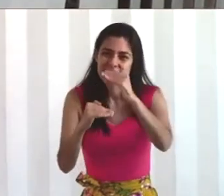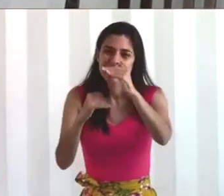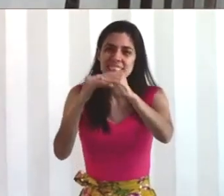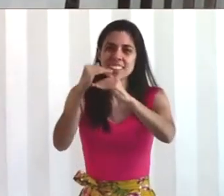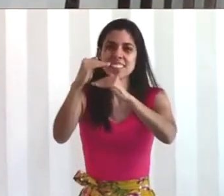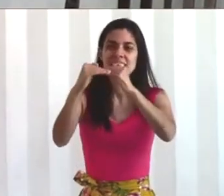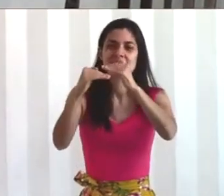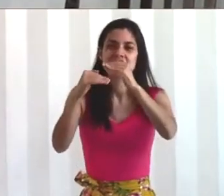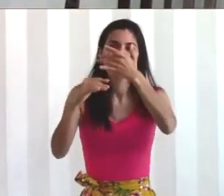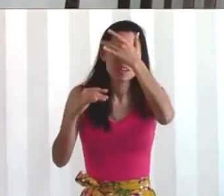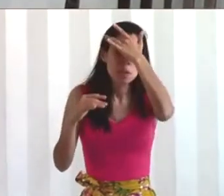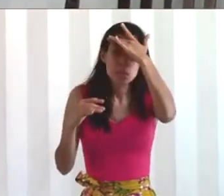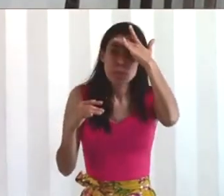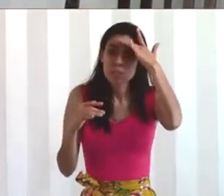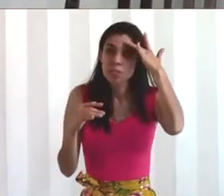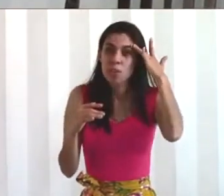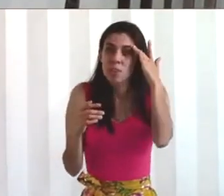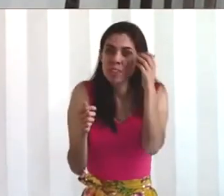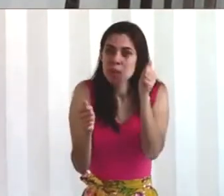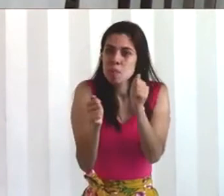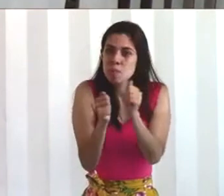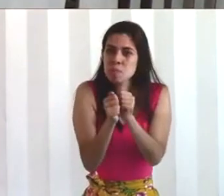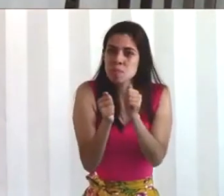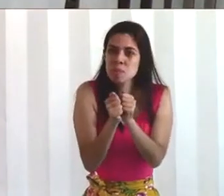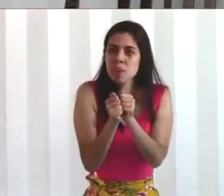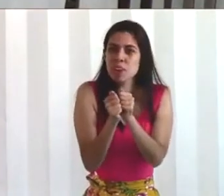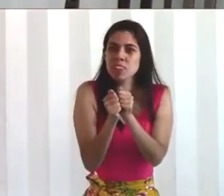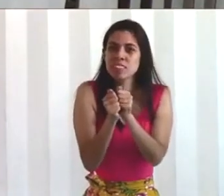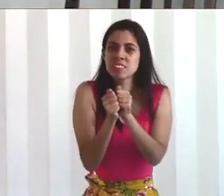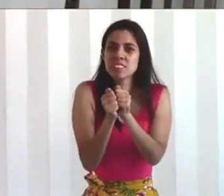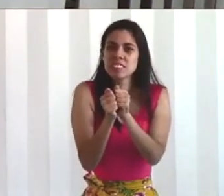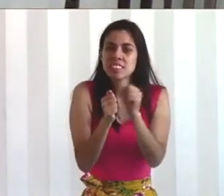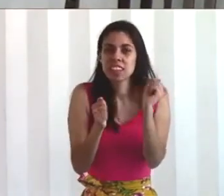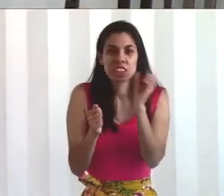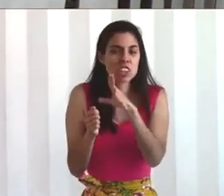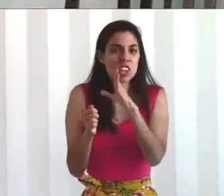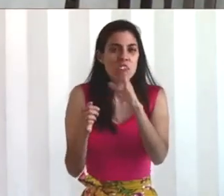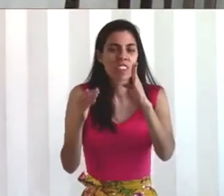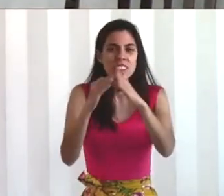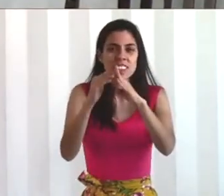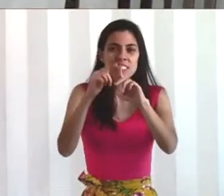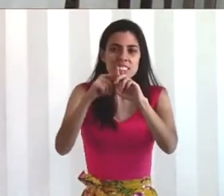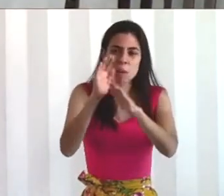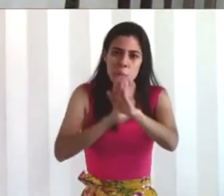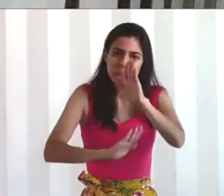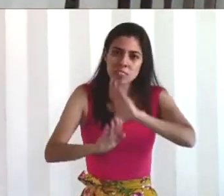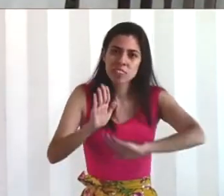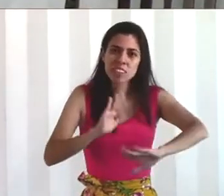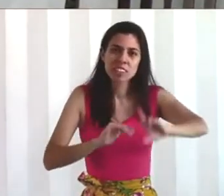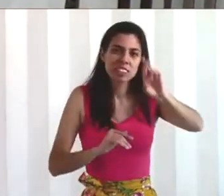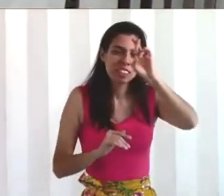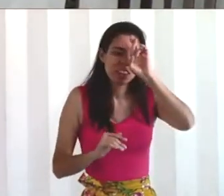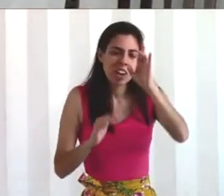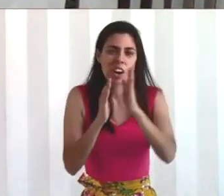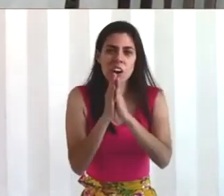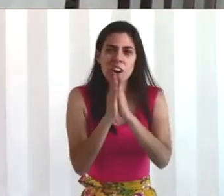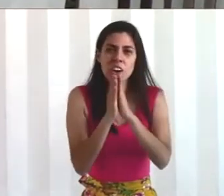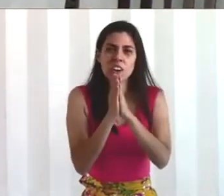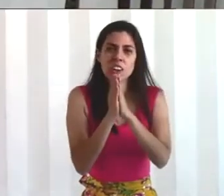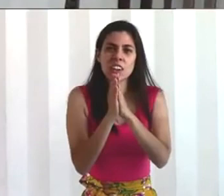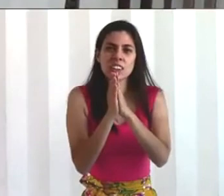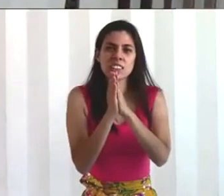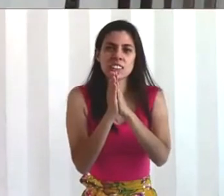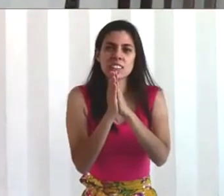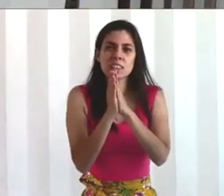pessoas daquele bairro se aproximem daquela nova igreja para adorar ao Senhor. Ore por isso, some-se